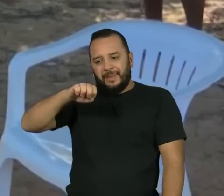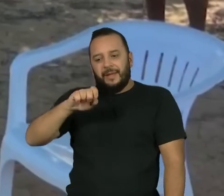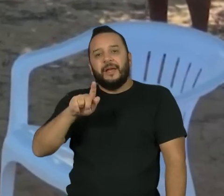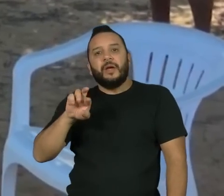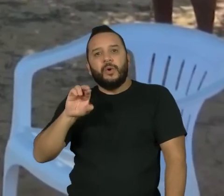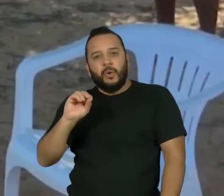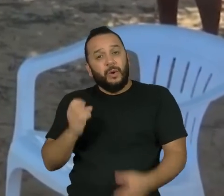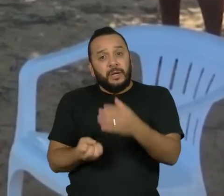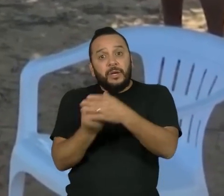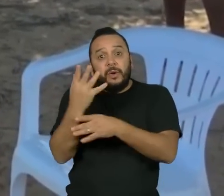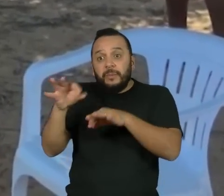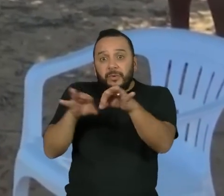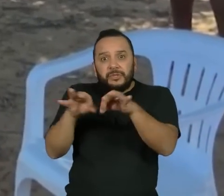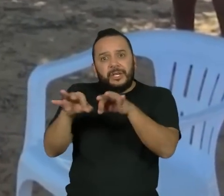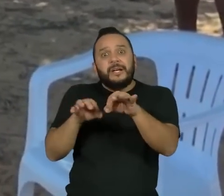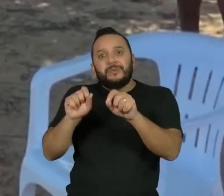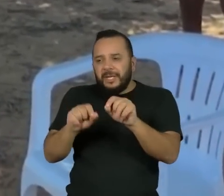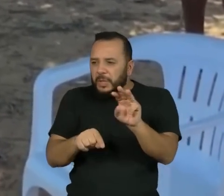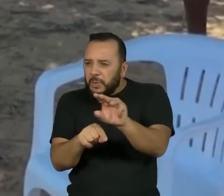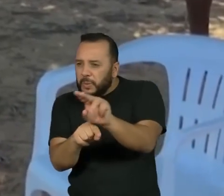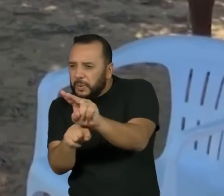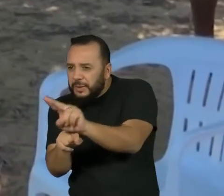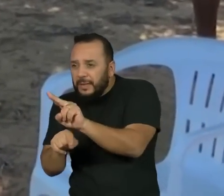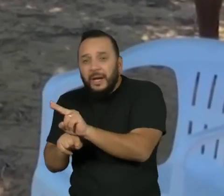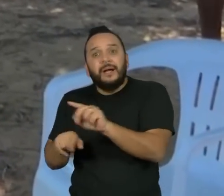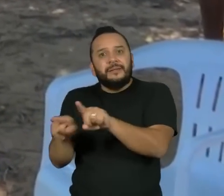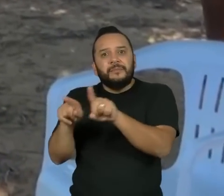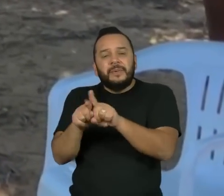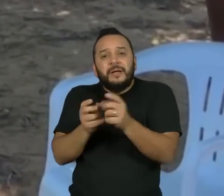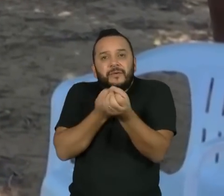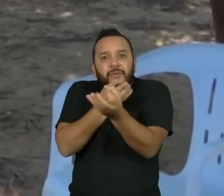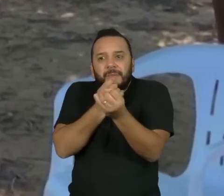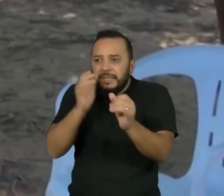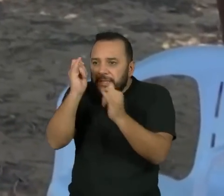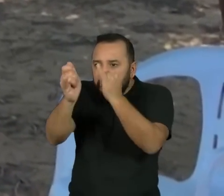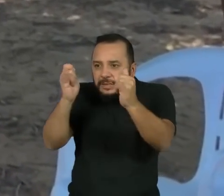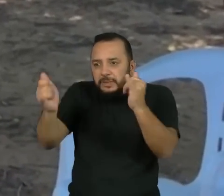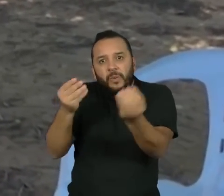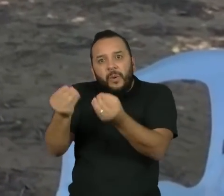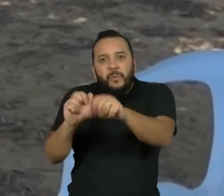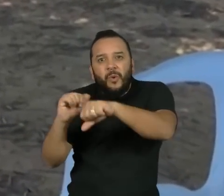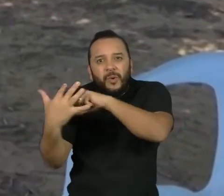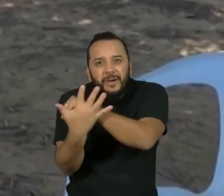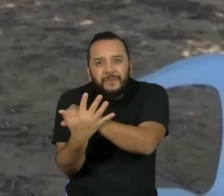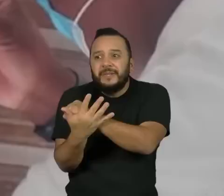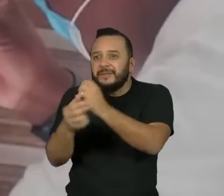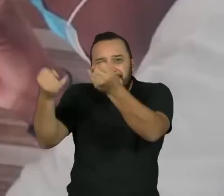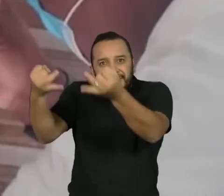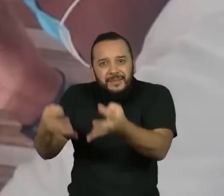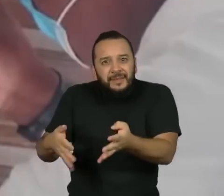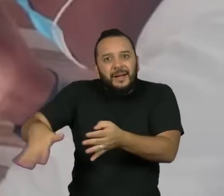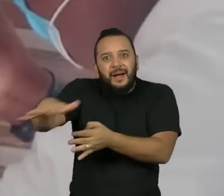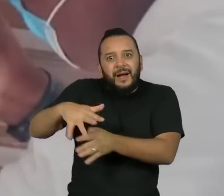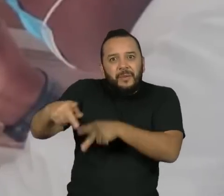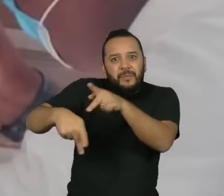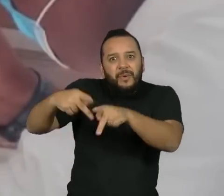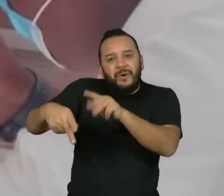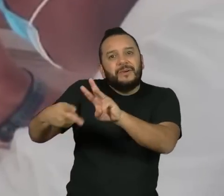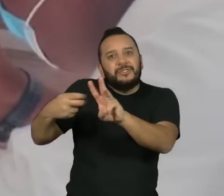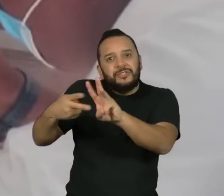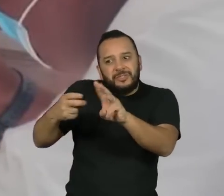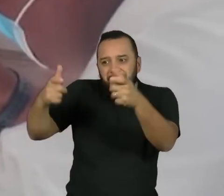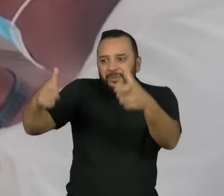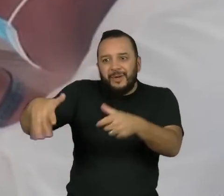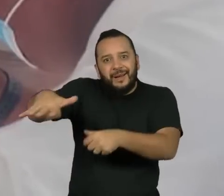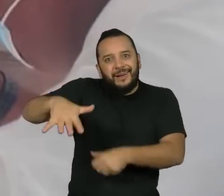Cuidamos, com o objetivo de levar informações claras sobre a pandemia de Covid-19 para os povos originários da